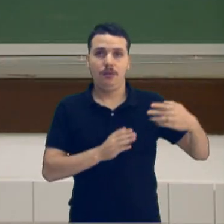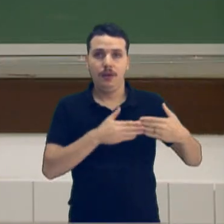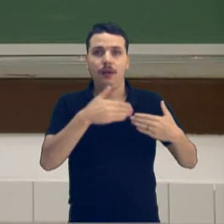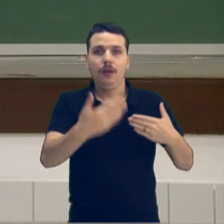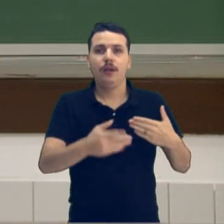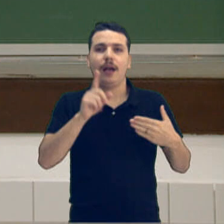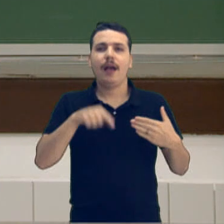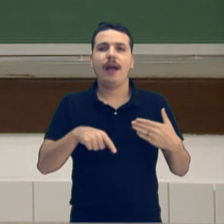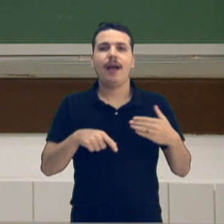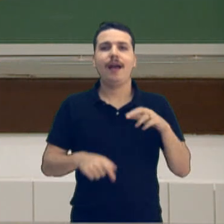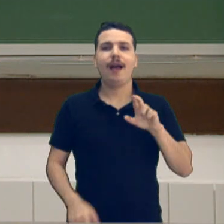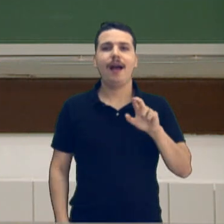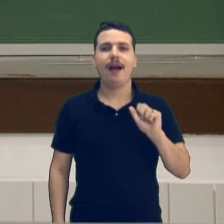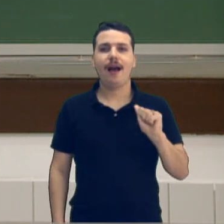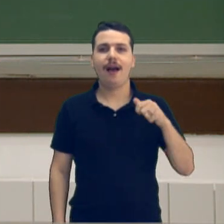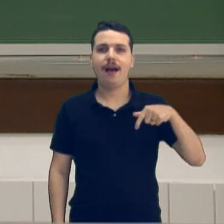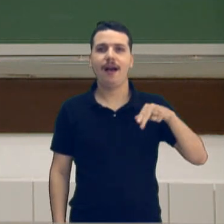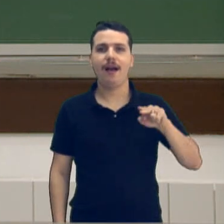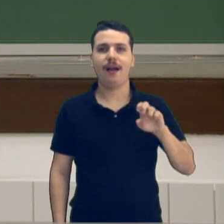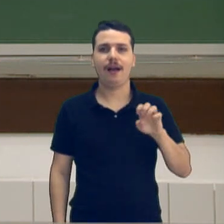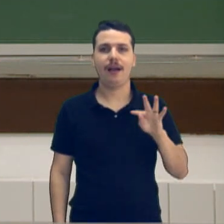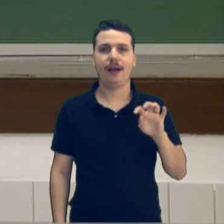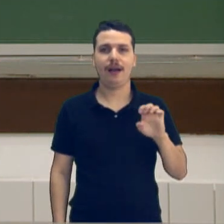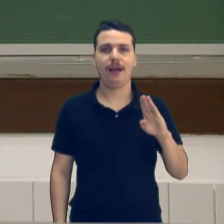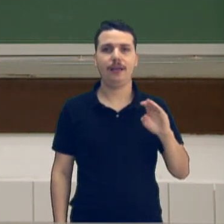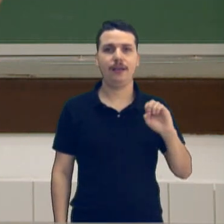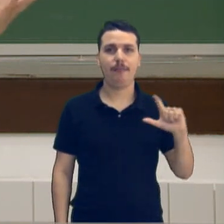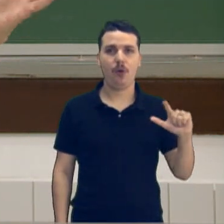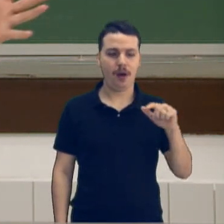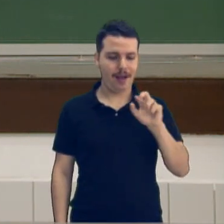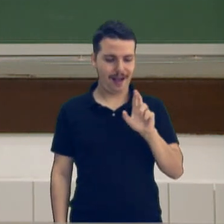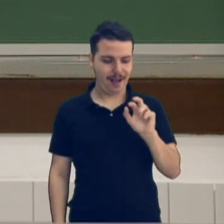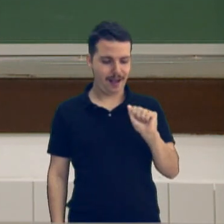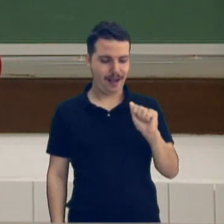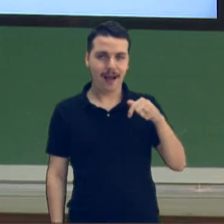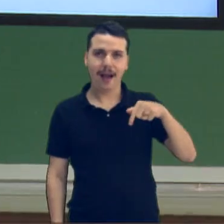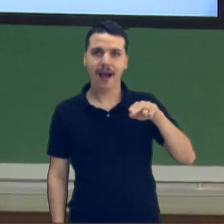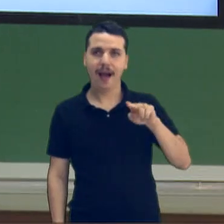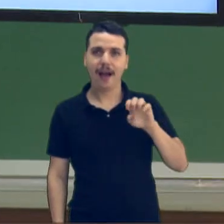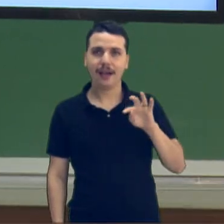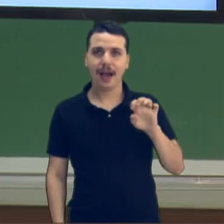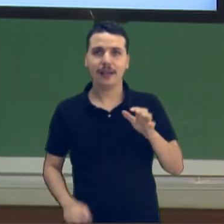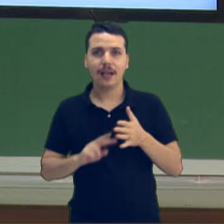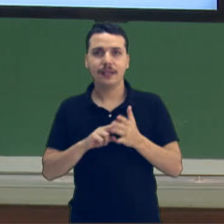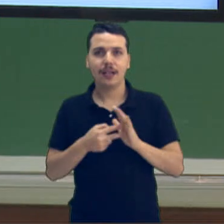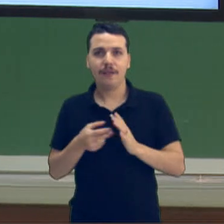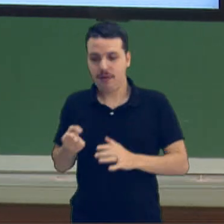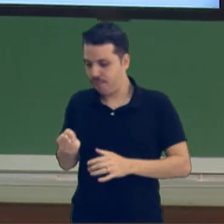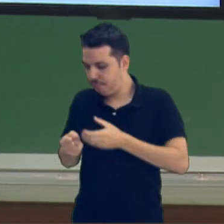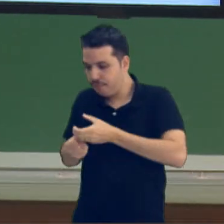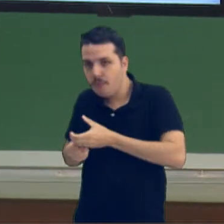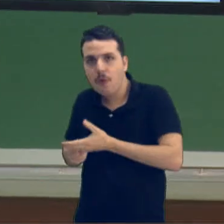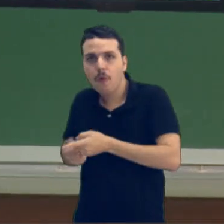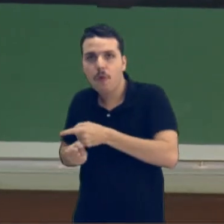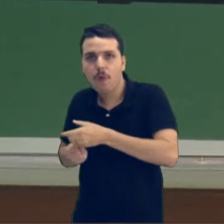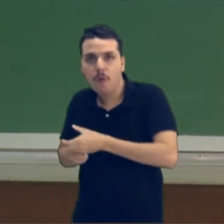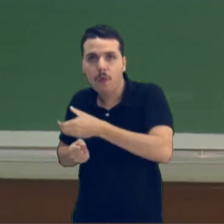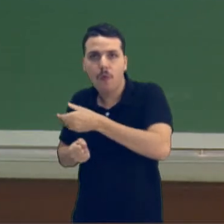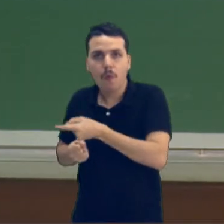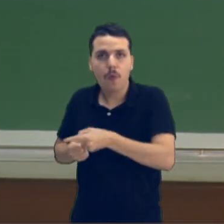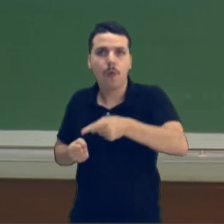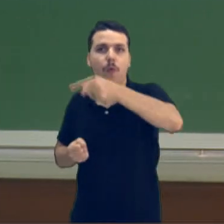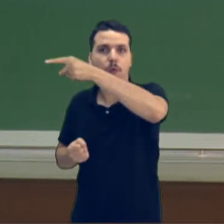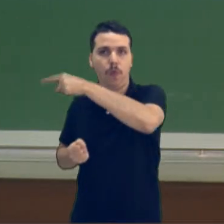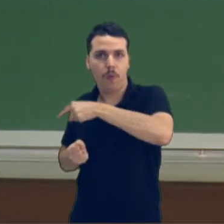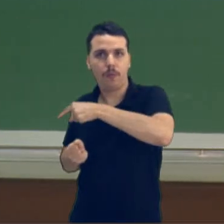Como o nome está dizendo, raquetebol, então está falando de raquete. Então, o que a gente percebe é que, como a gente já falou, né,